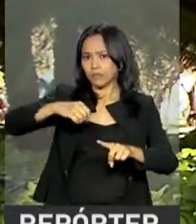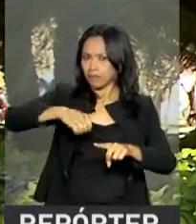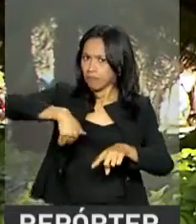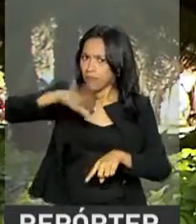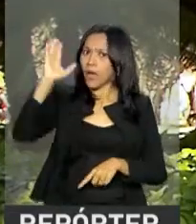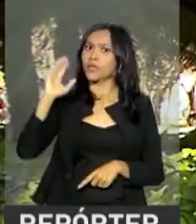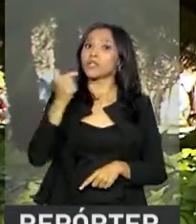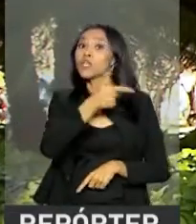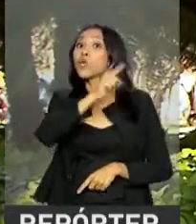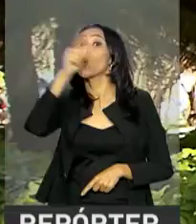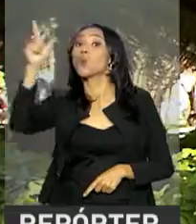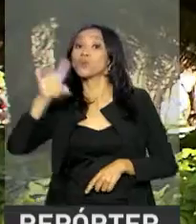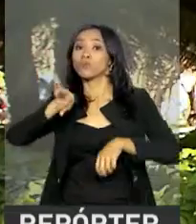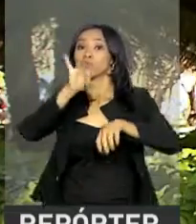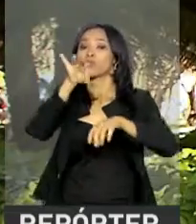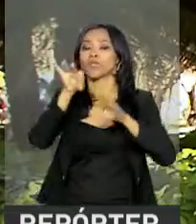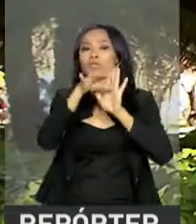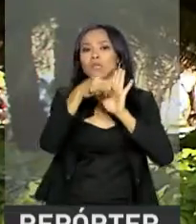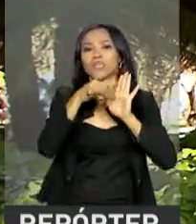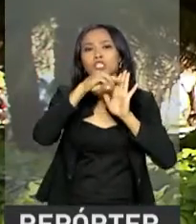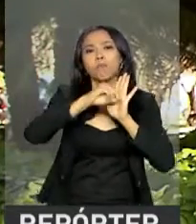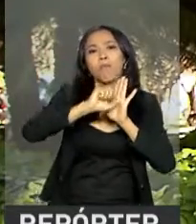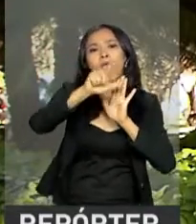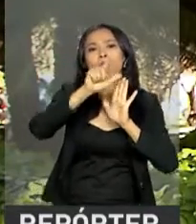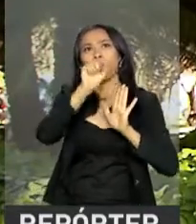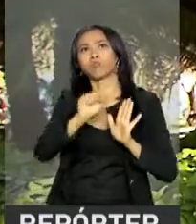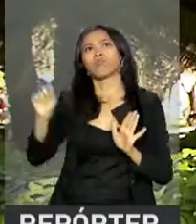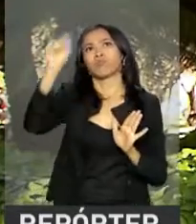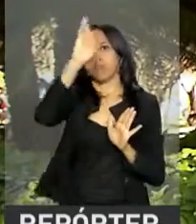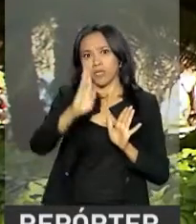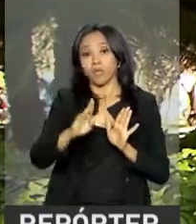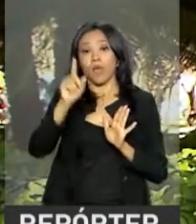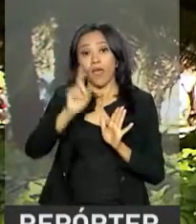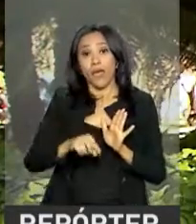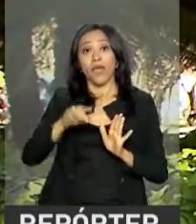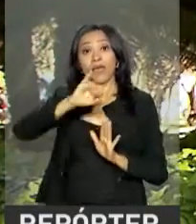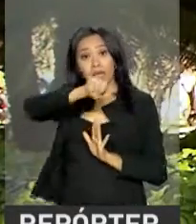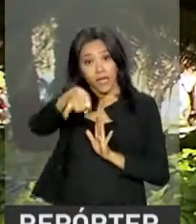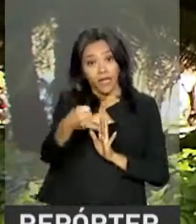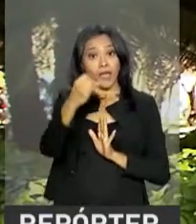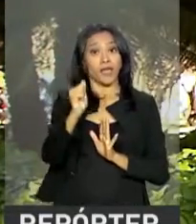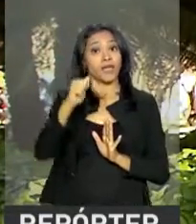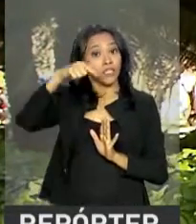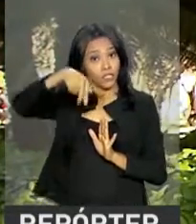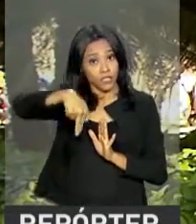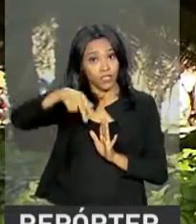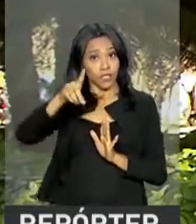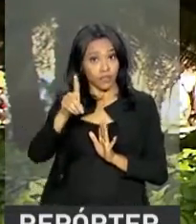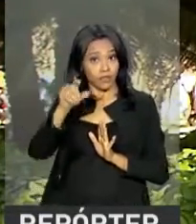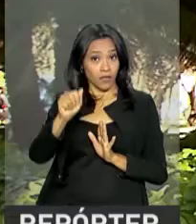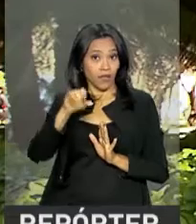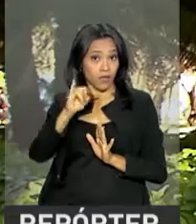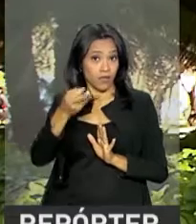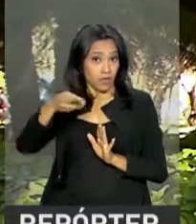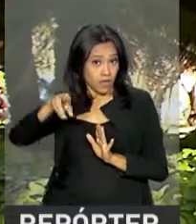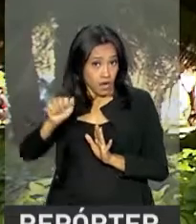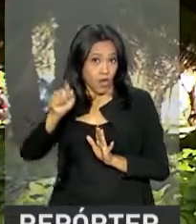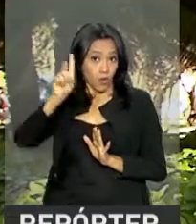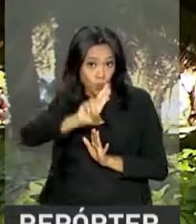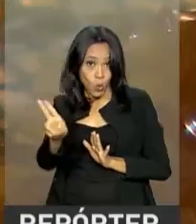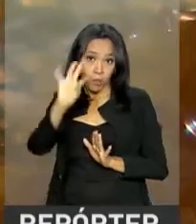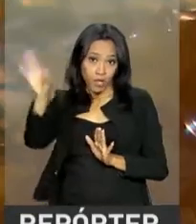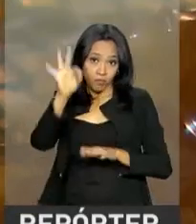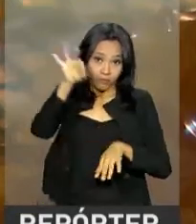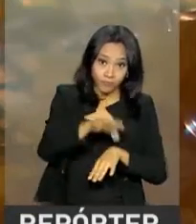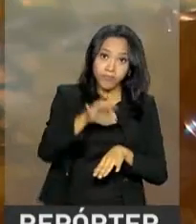espécies existentes no brasil este mel produzido pela abelha jandaíra e tem sido uma das principais fontes econômicas da